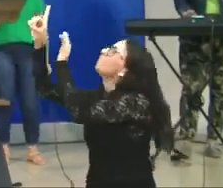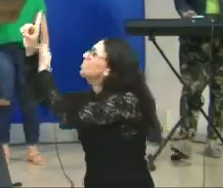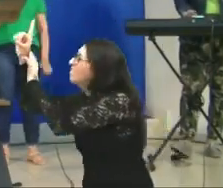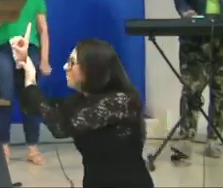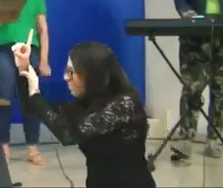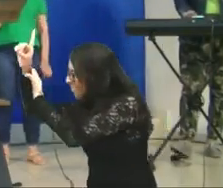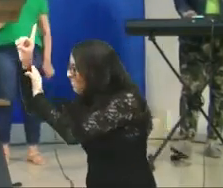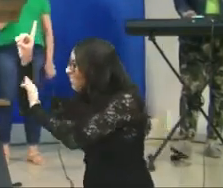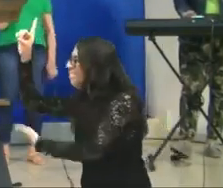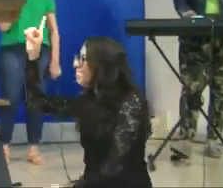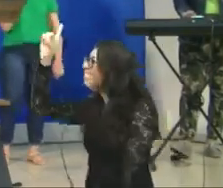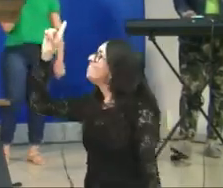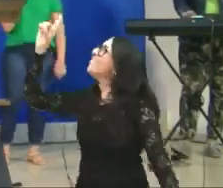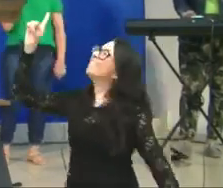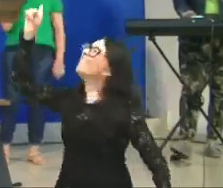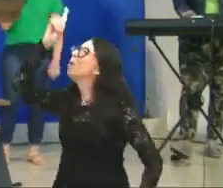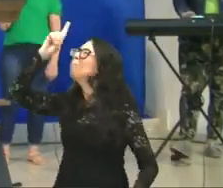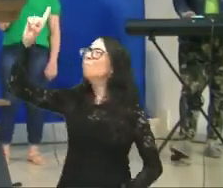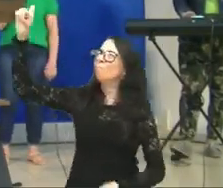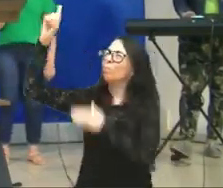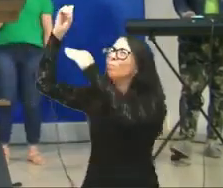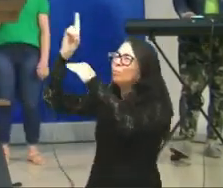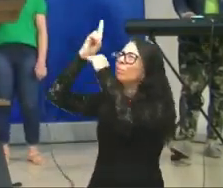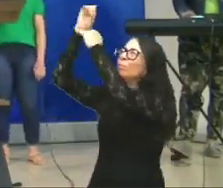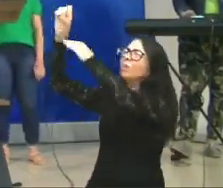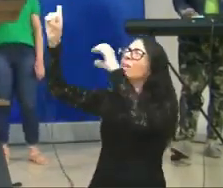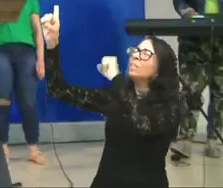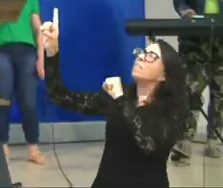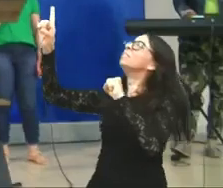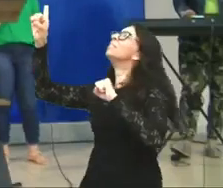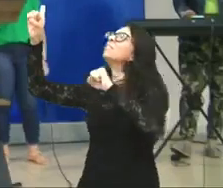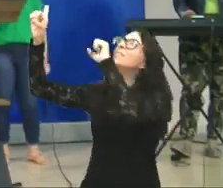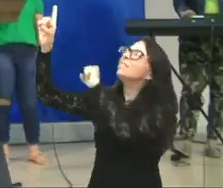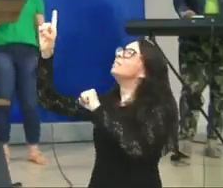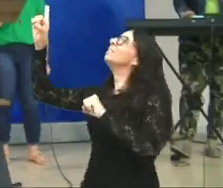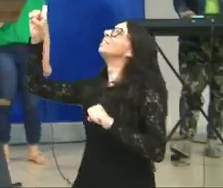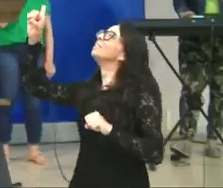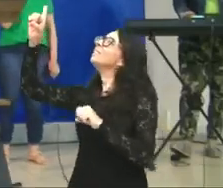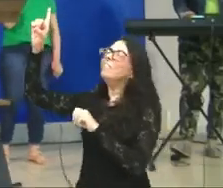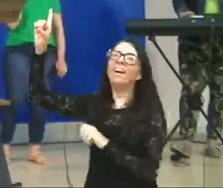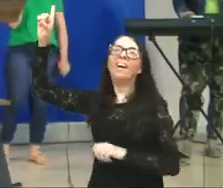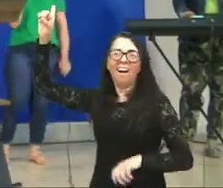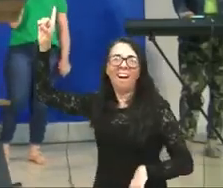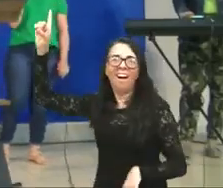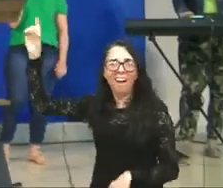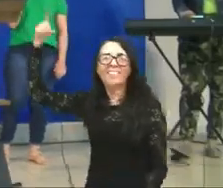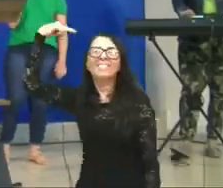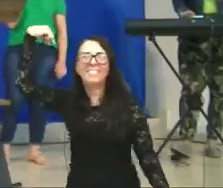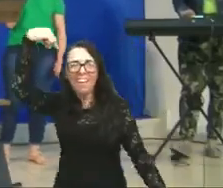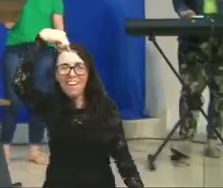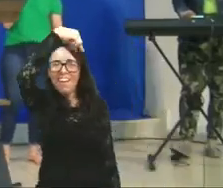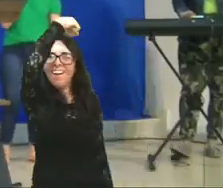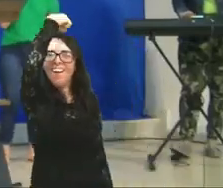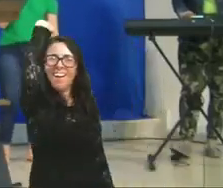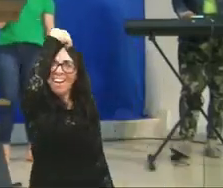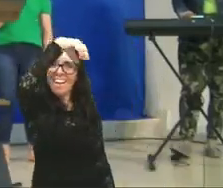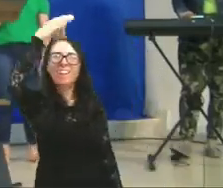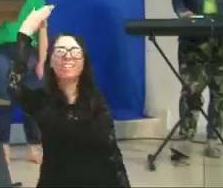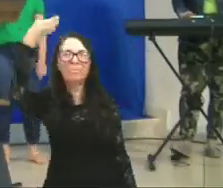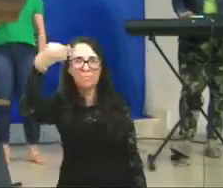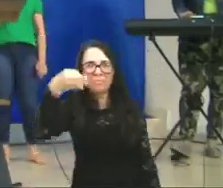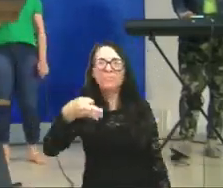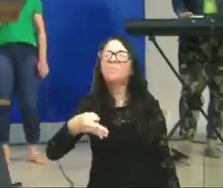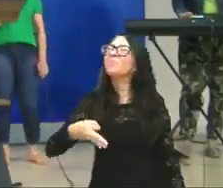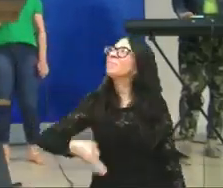clamarei. Deus acima do que podemos ver, tu és